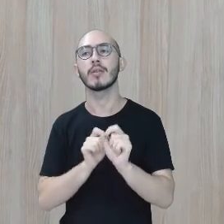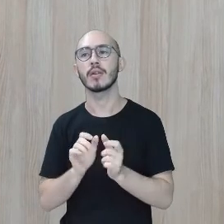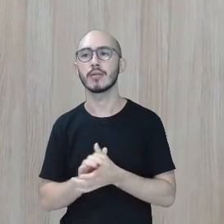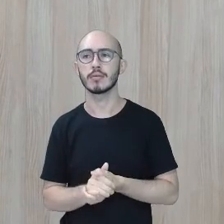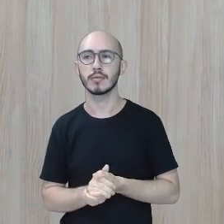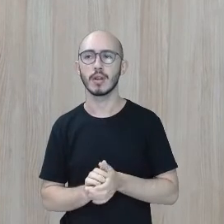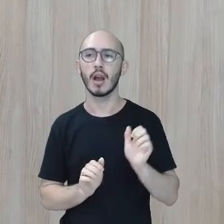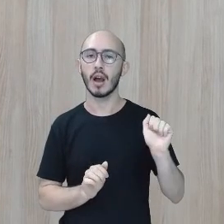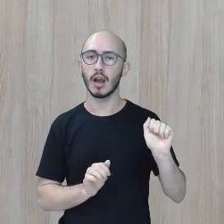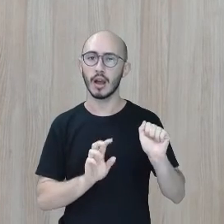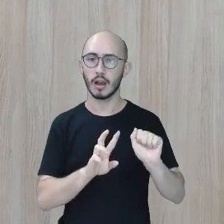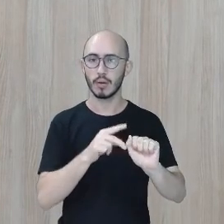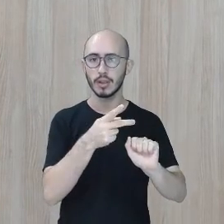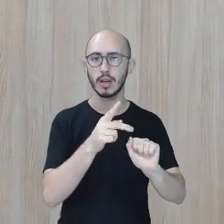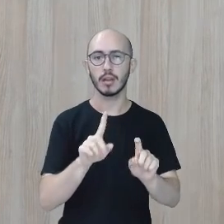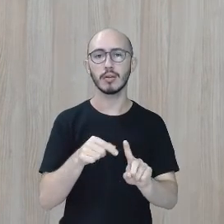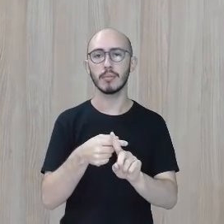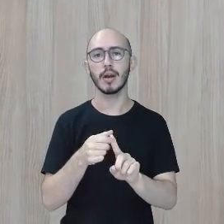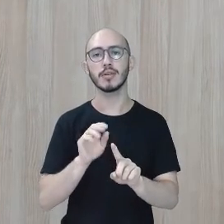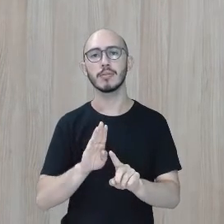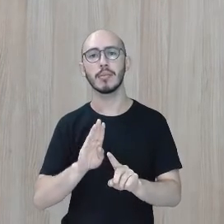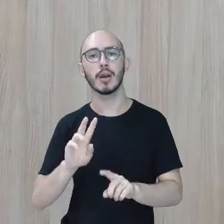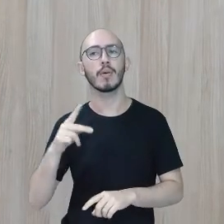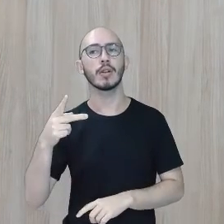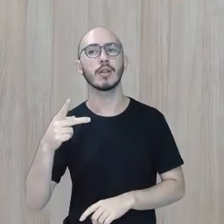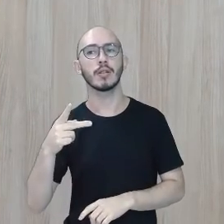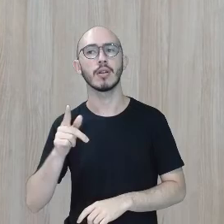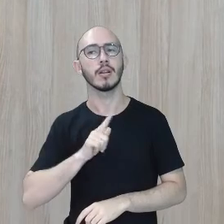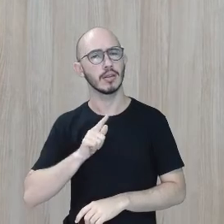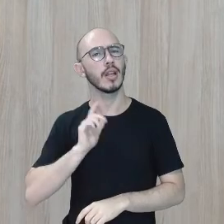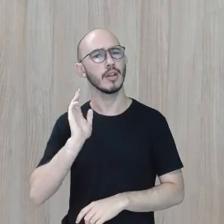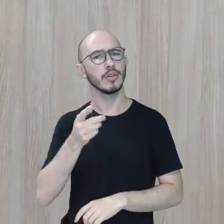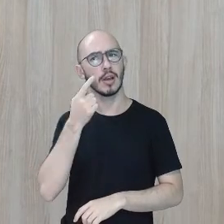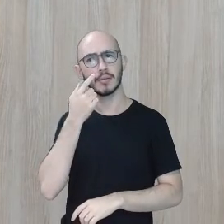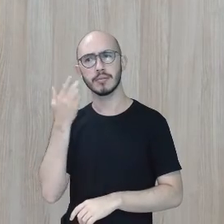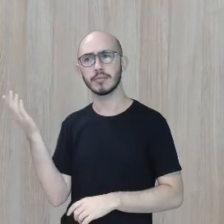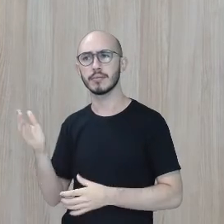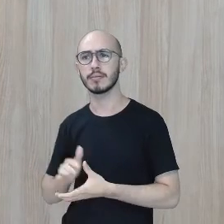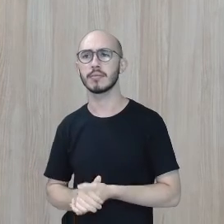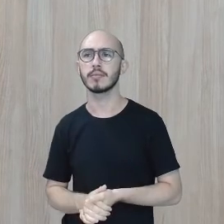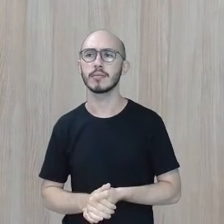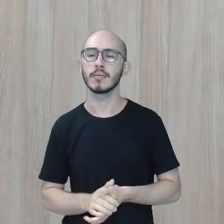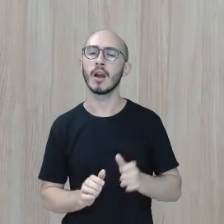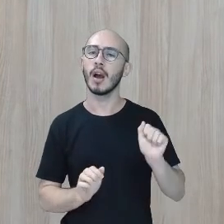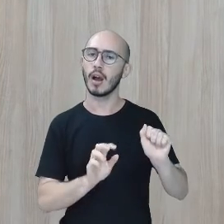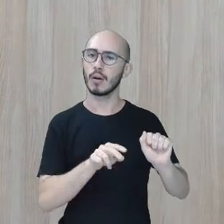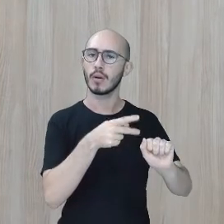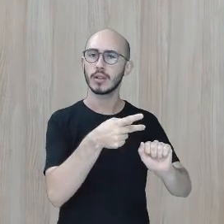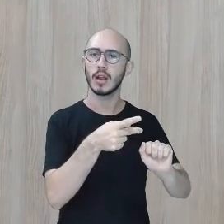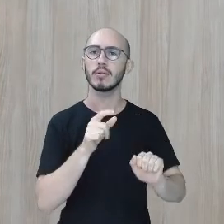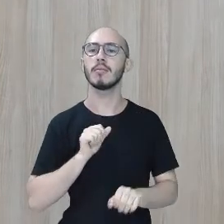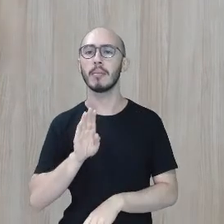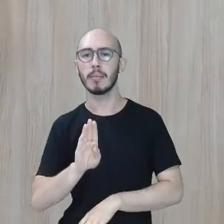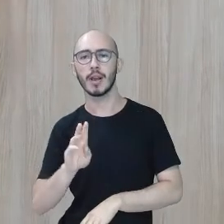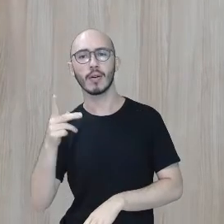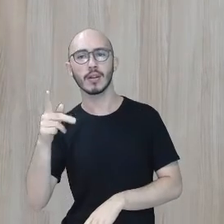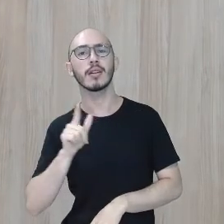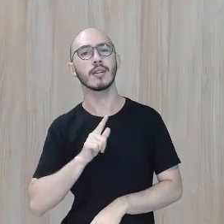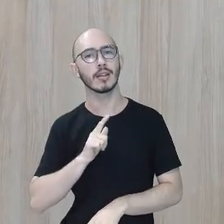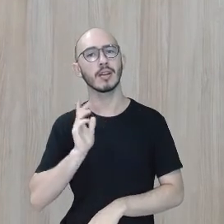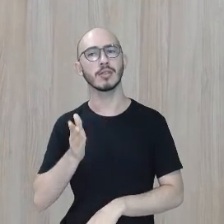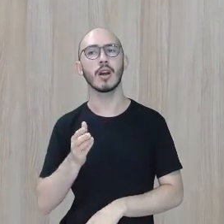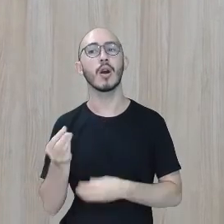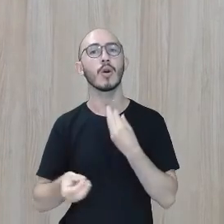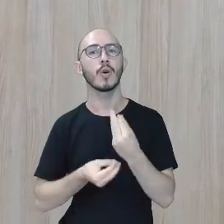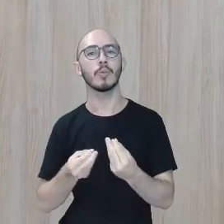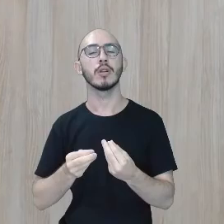A ao quadrado mais B ao quadrado. Esses valores, eles já estão aqui, ó, A ao quadrado e B ao quadrado. Então, o que é que eu vou fazer? Vou